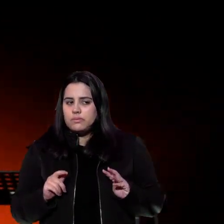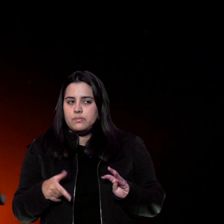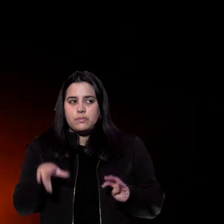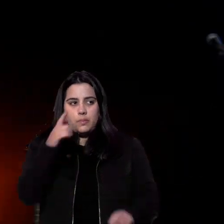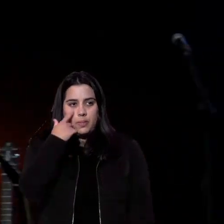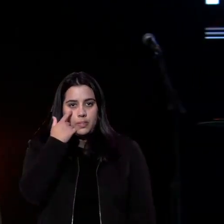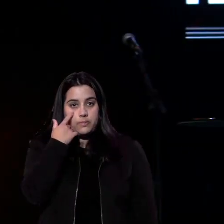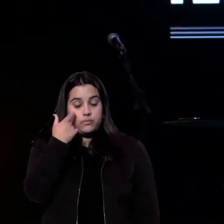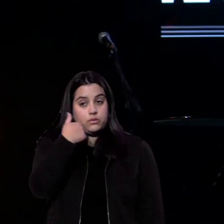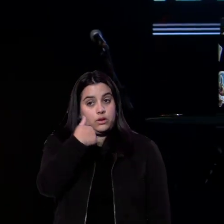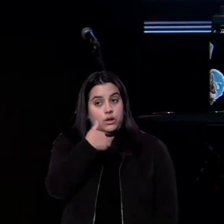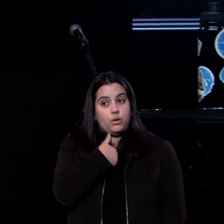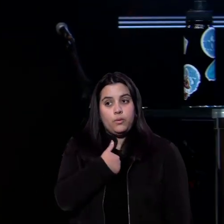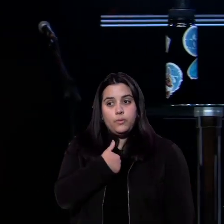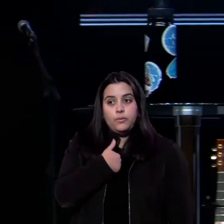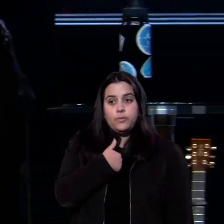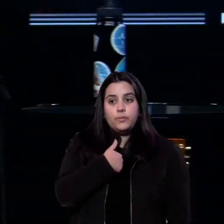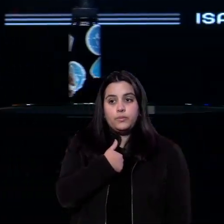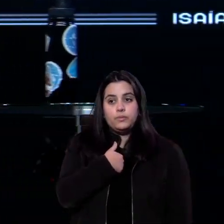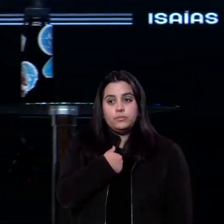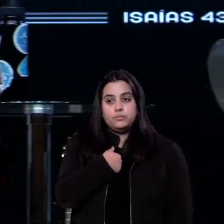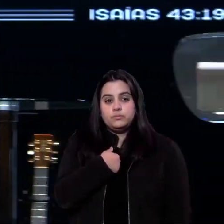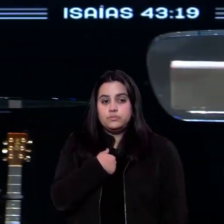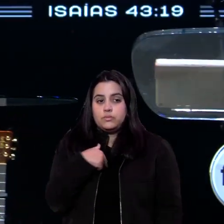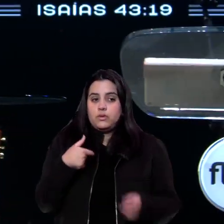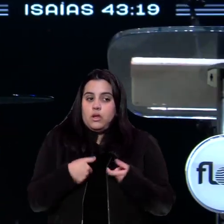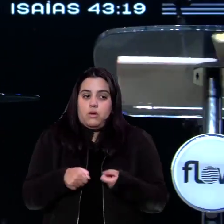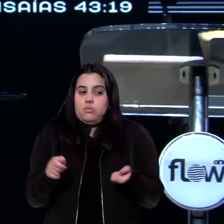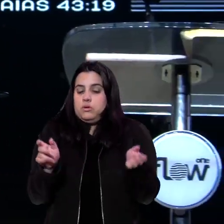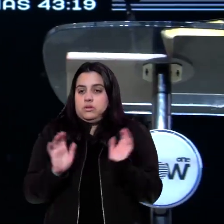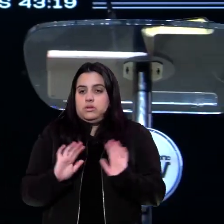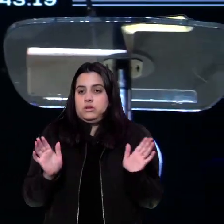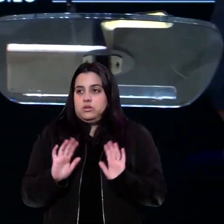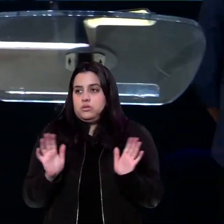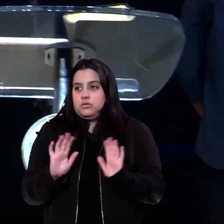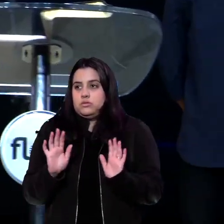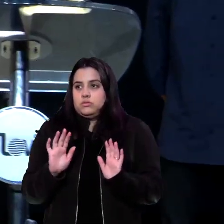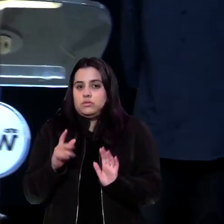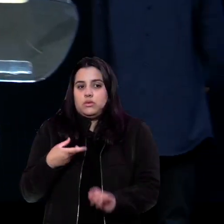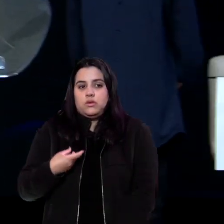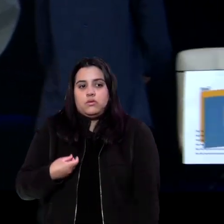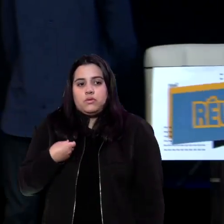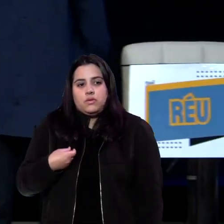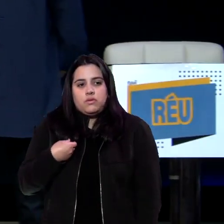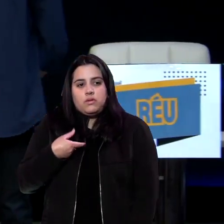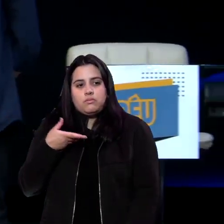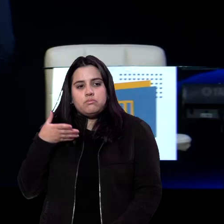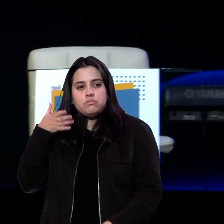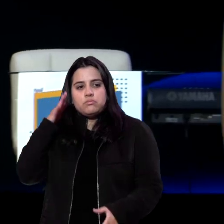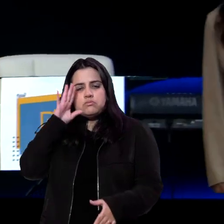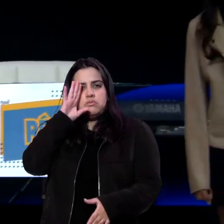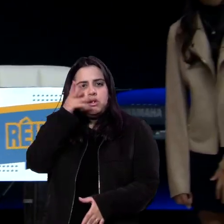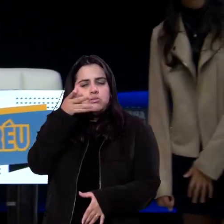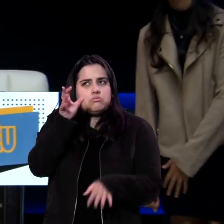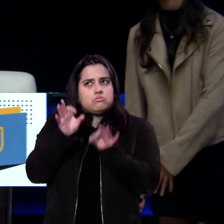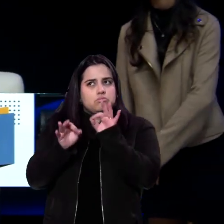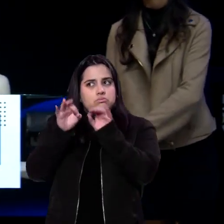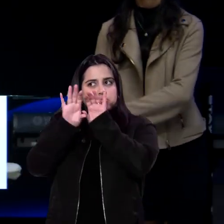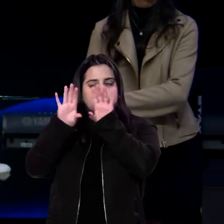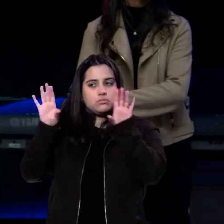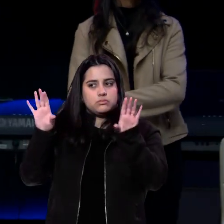Repete assim comigo, eu não preciso viver no tribunal.